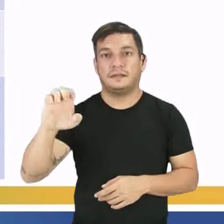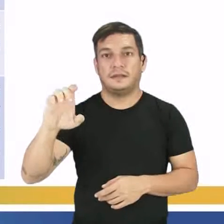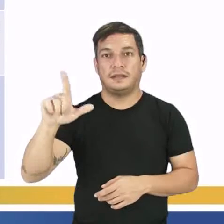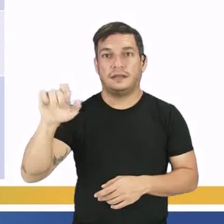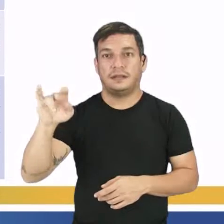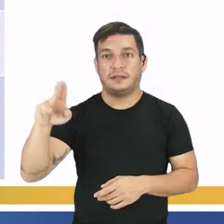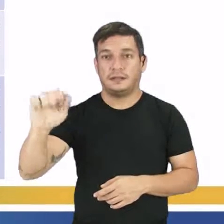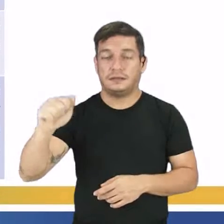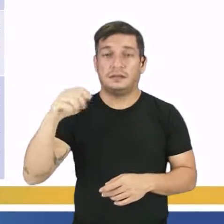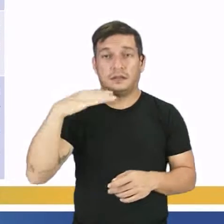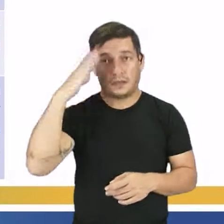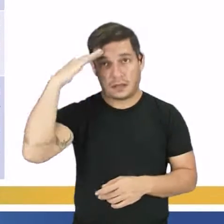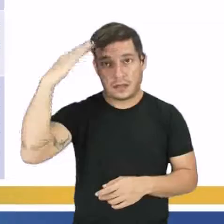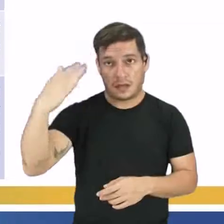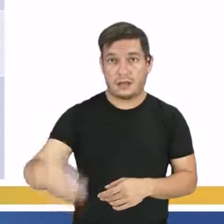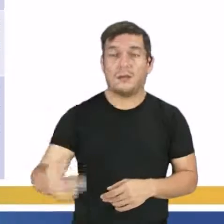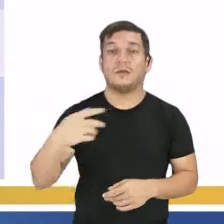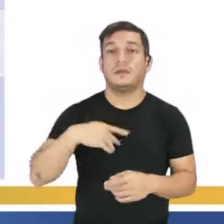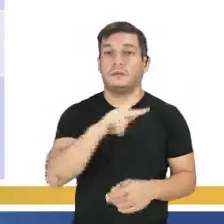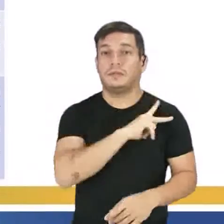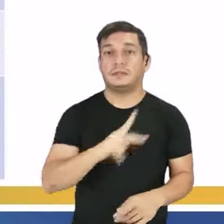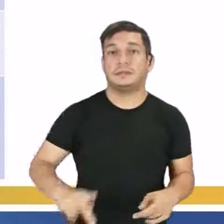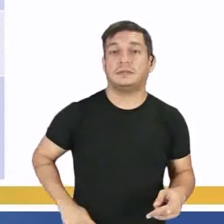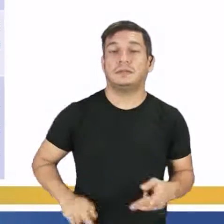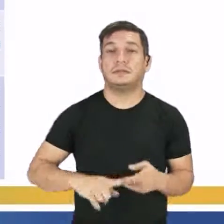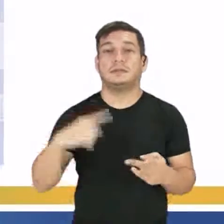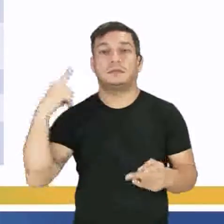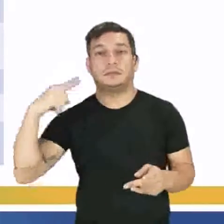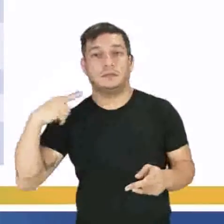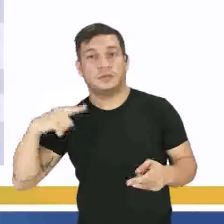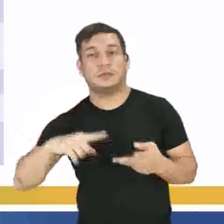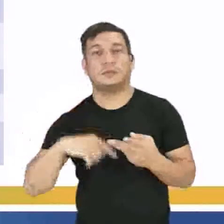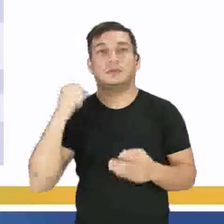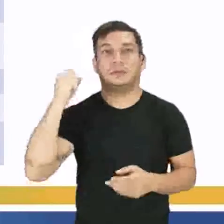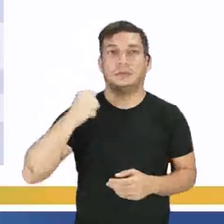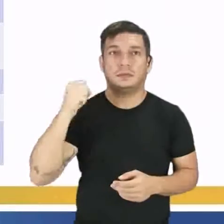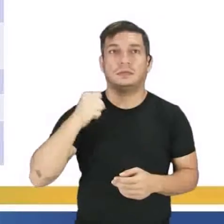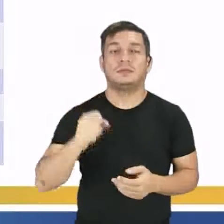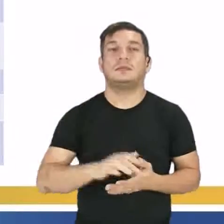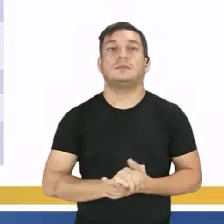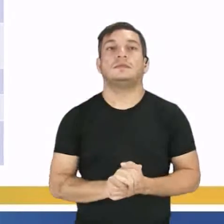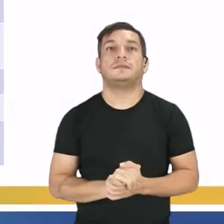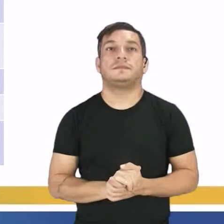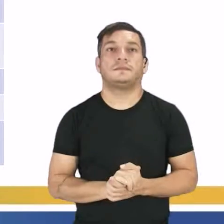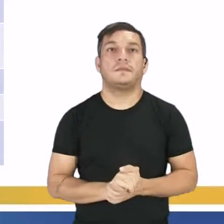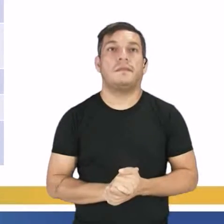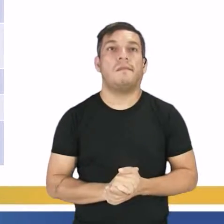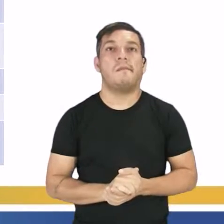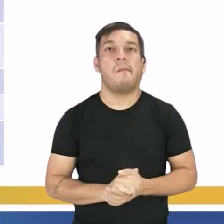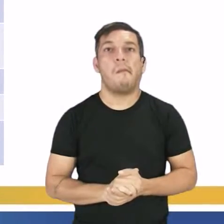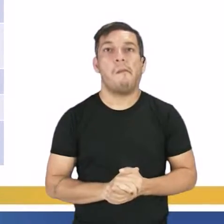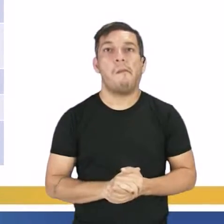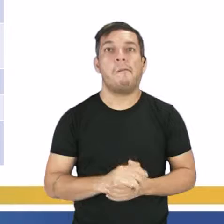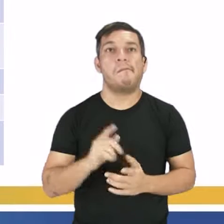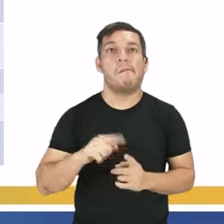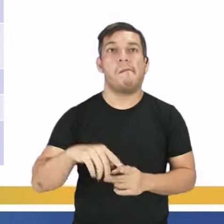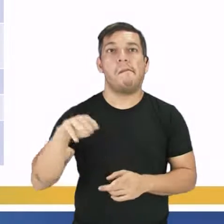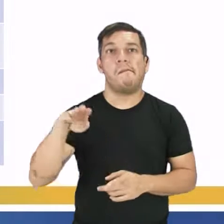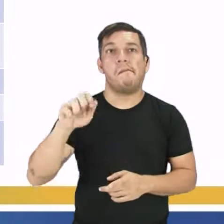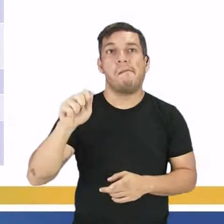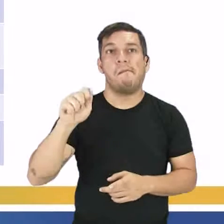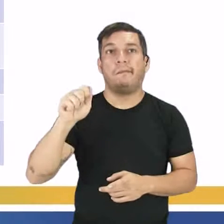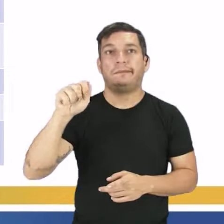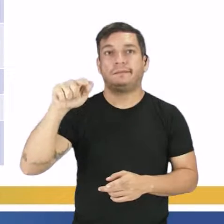com presidente da República, senadores, deputados, embaixadores, né. Nós temos aí também Vossa